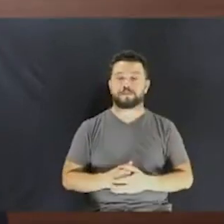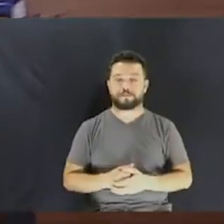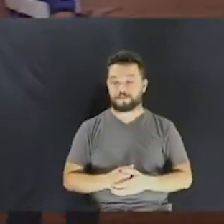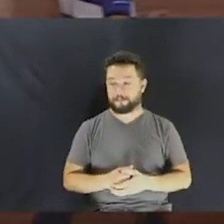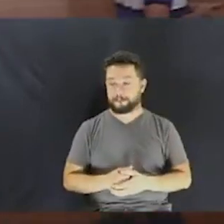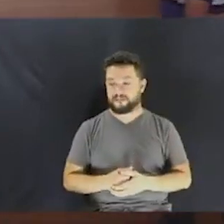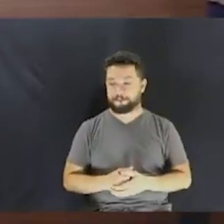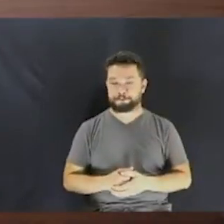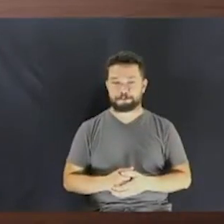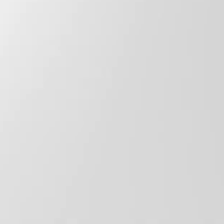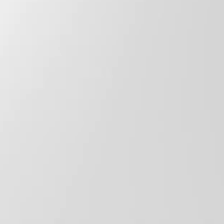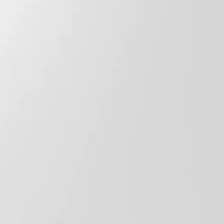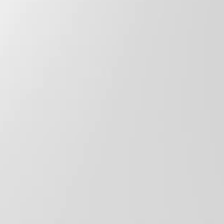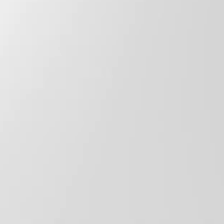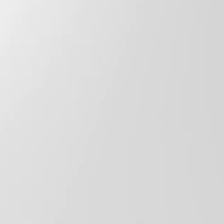Paulo I